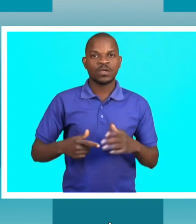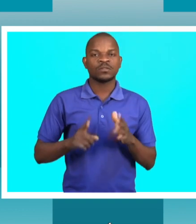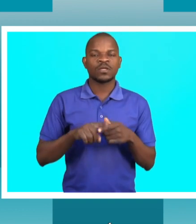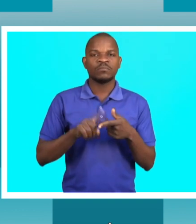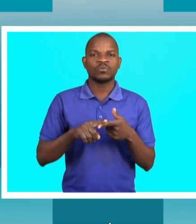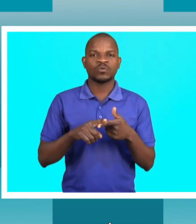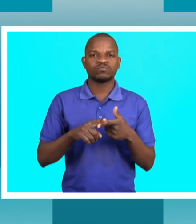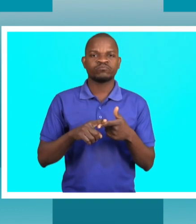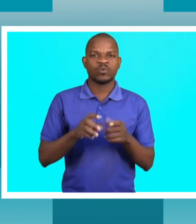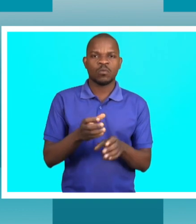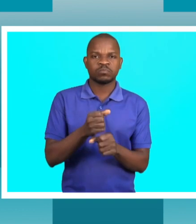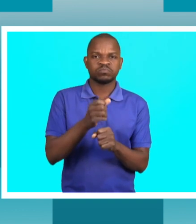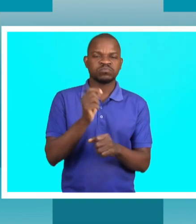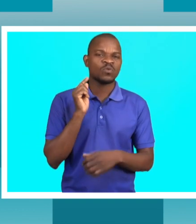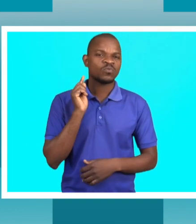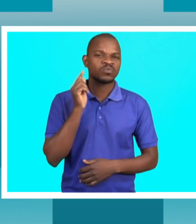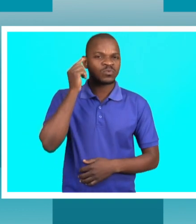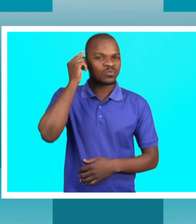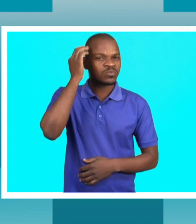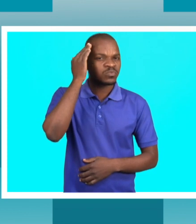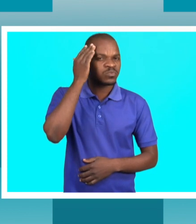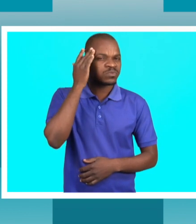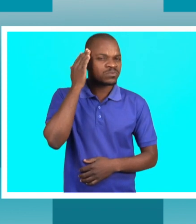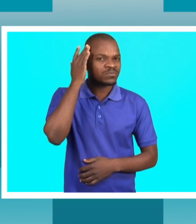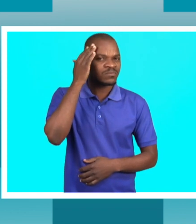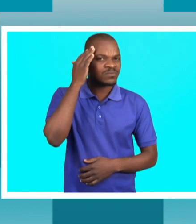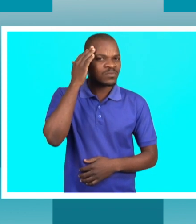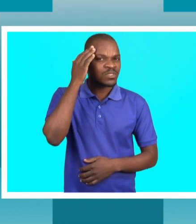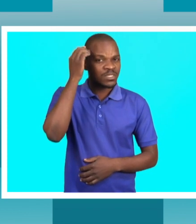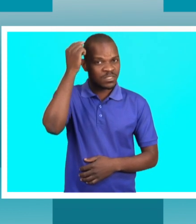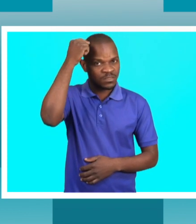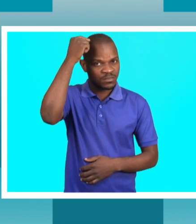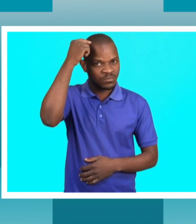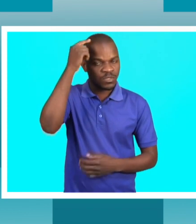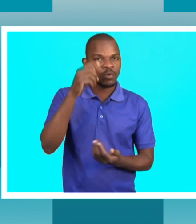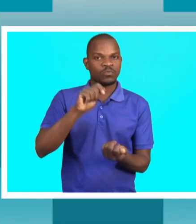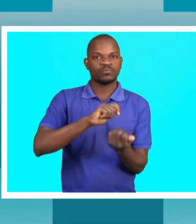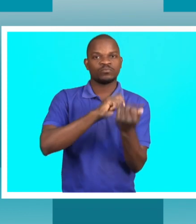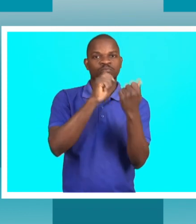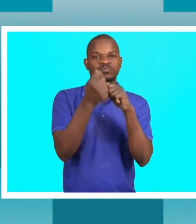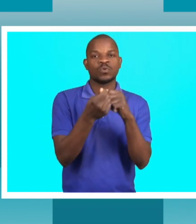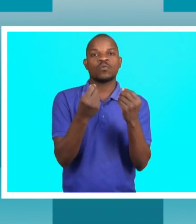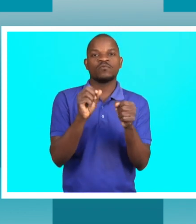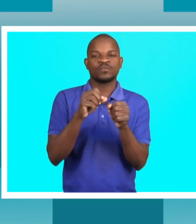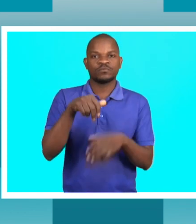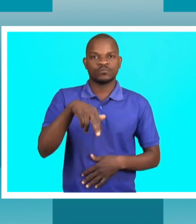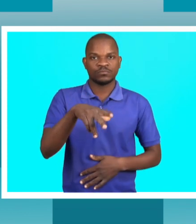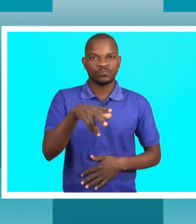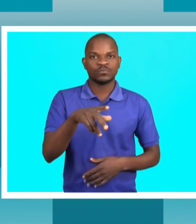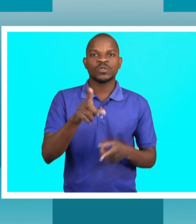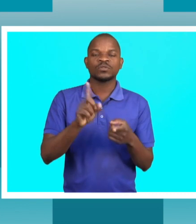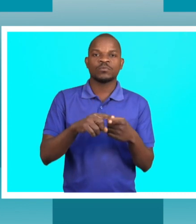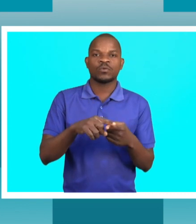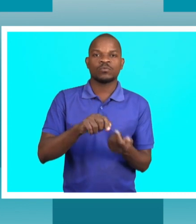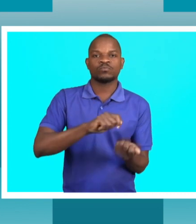cérebro para a periferia, levando com que a pessoa haja alteração naquilo que é a sua sensibilidade e motilidade, levando a pessoa a depender de